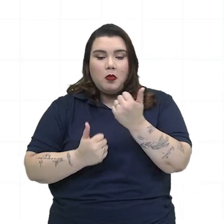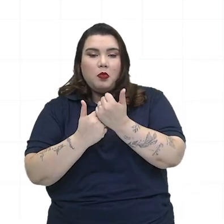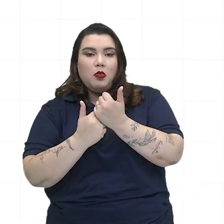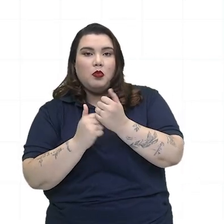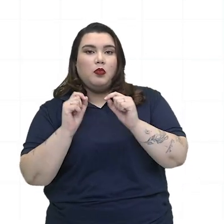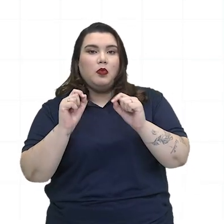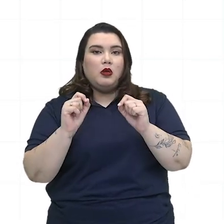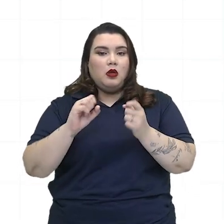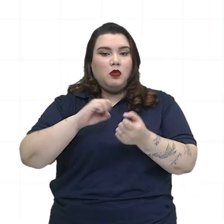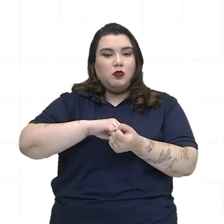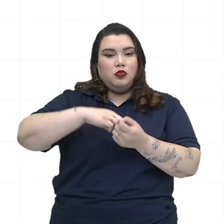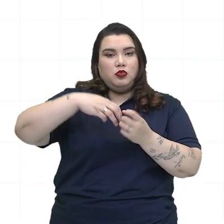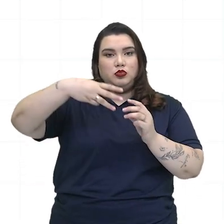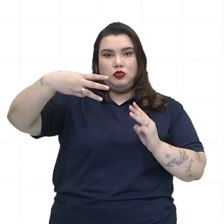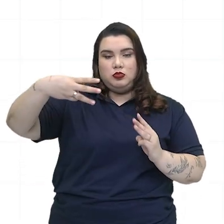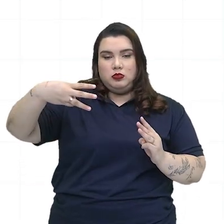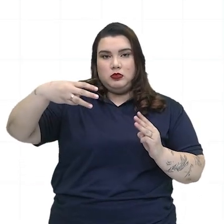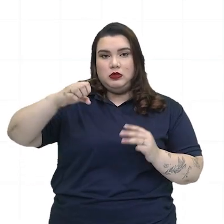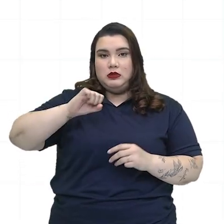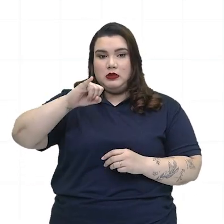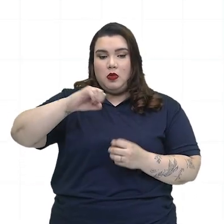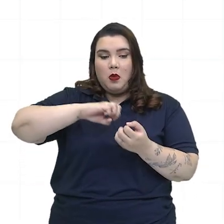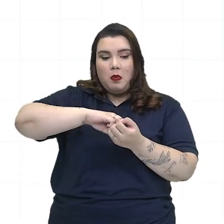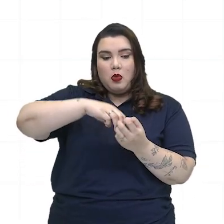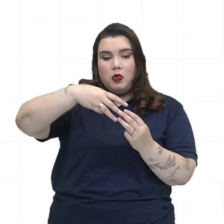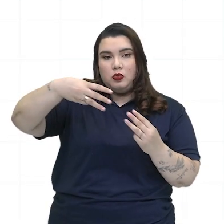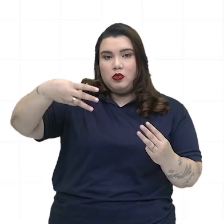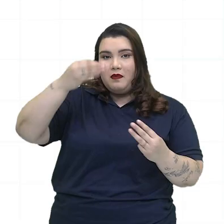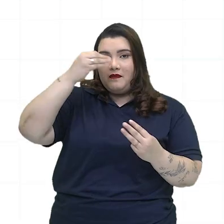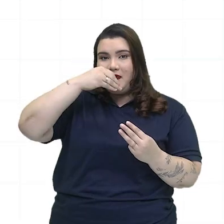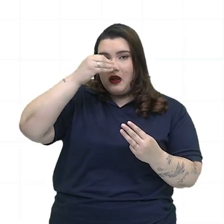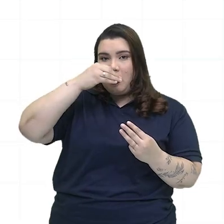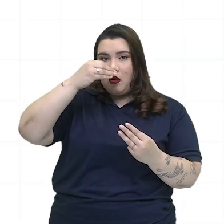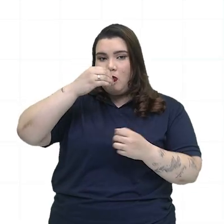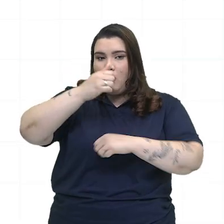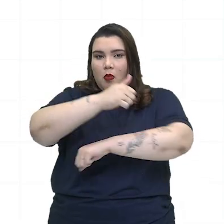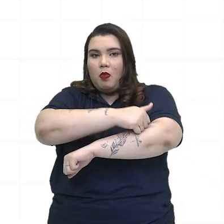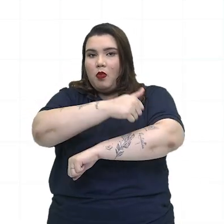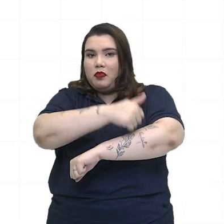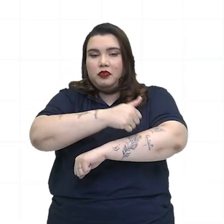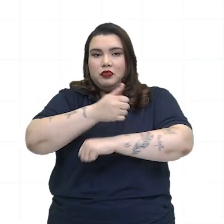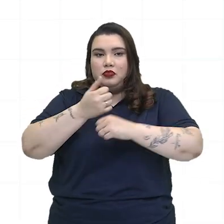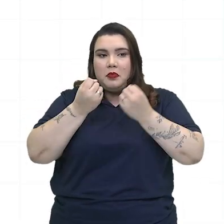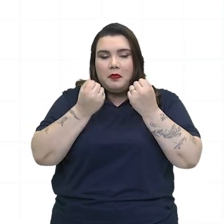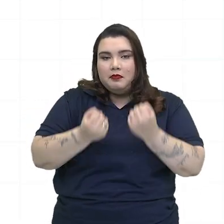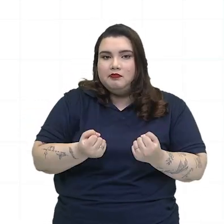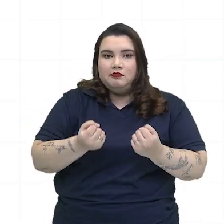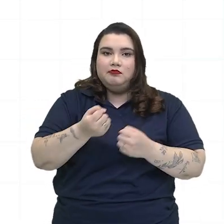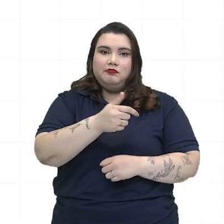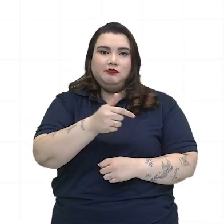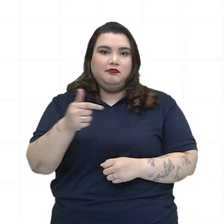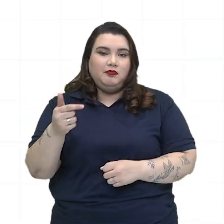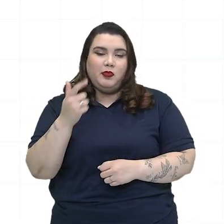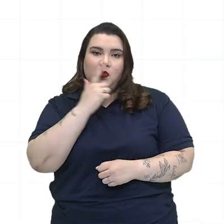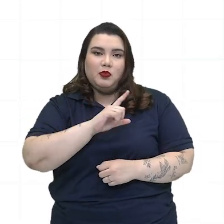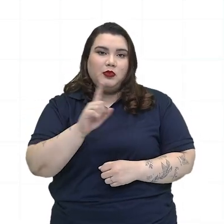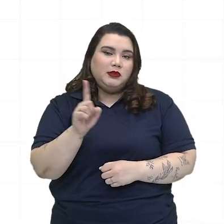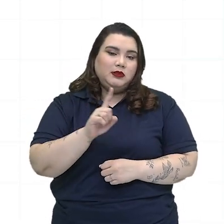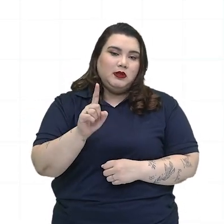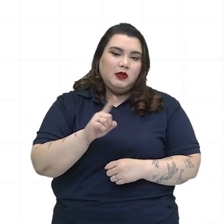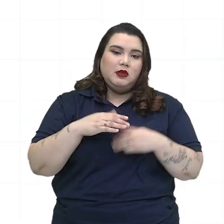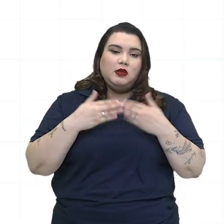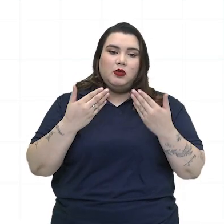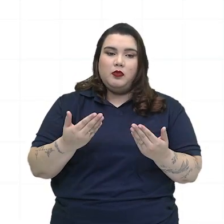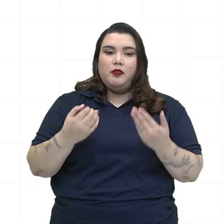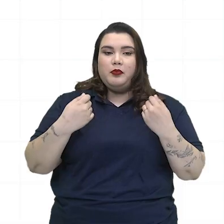se o sistema muscular estiver enfraquecido, só o sistema esquelético não vai nos sustentar. Então, prevenir